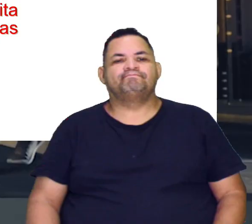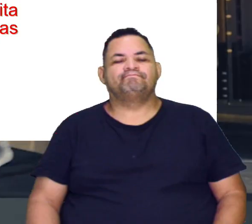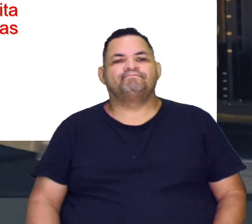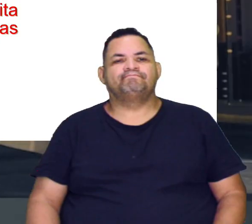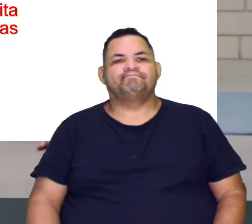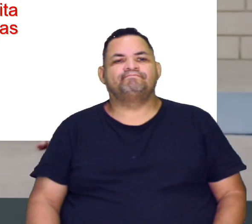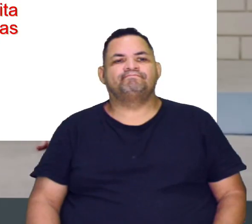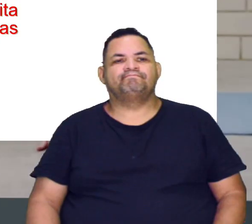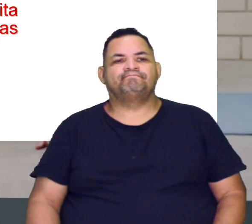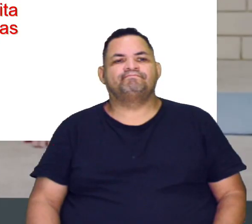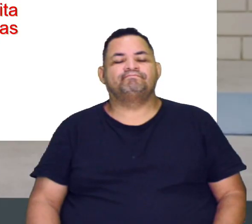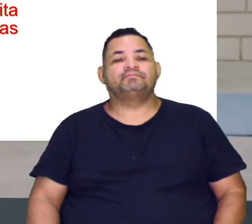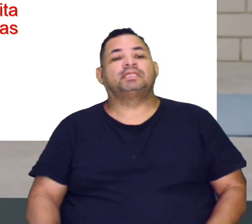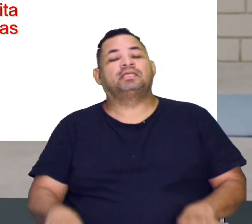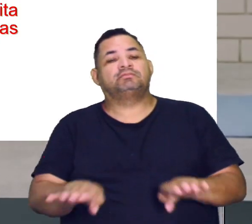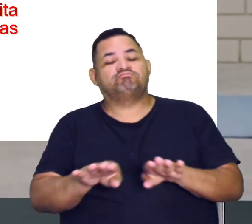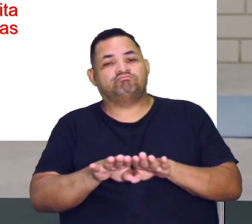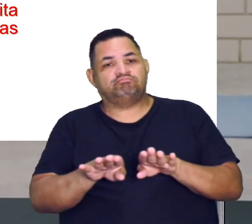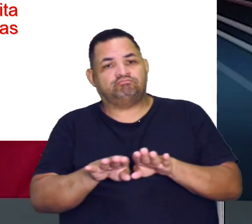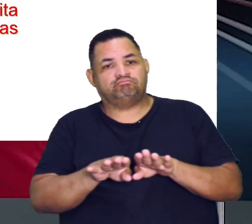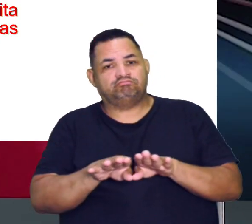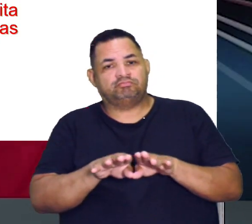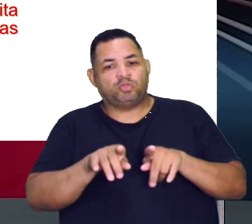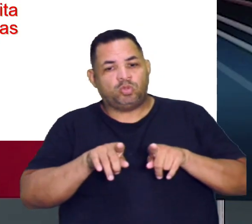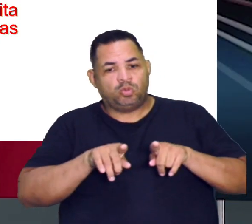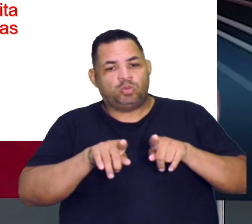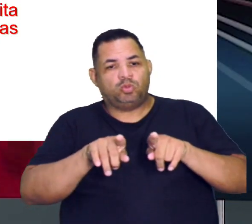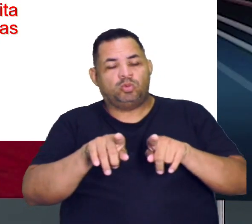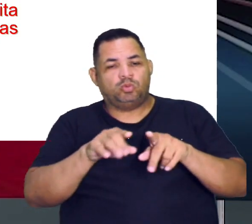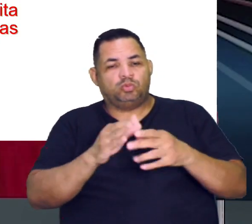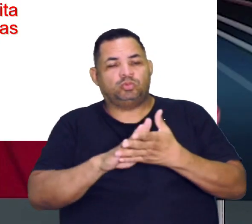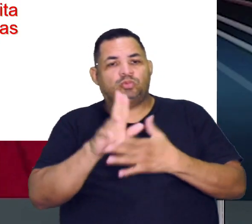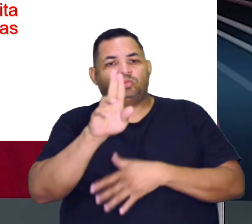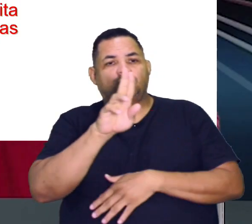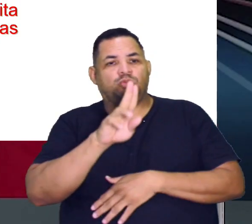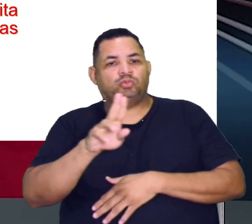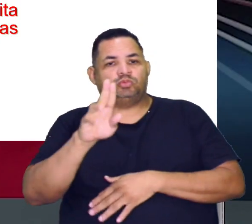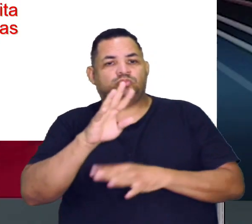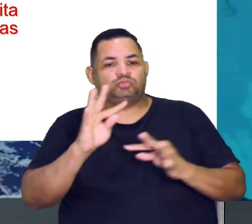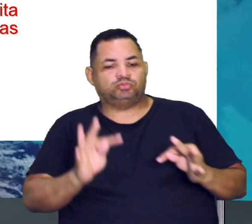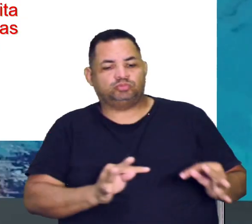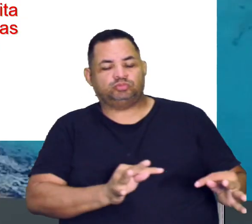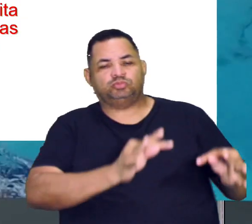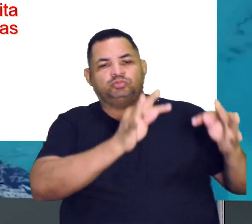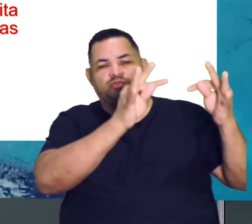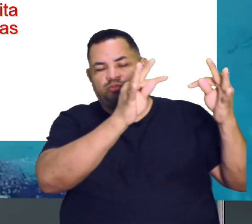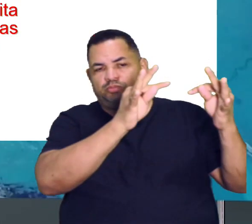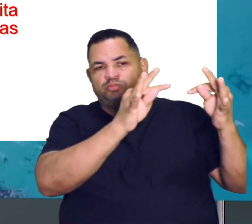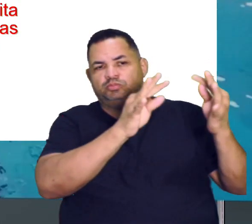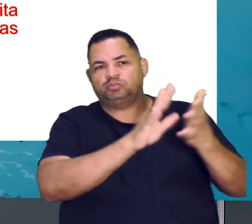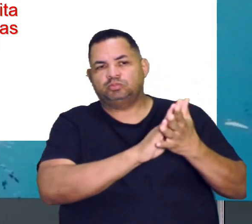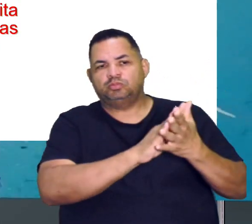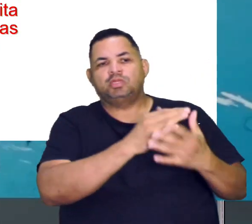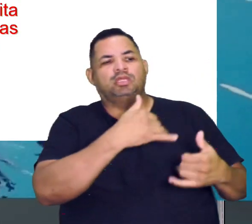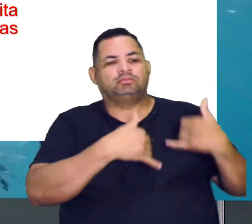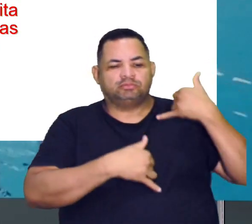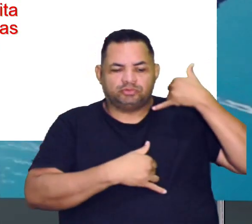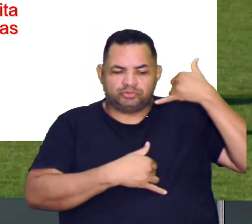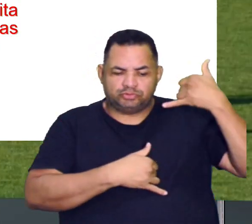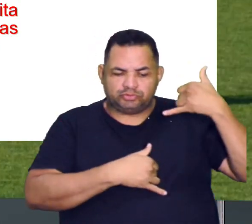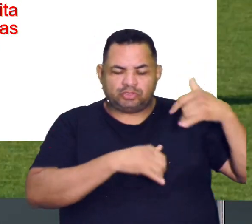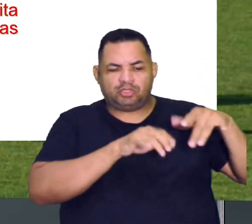então, ao mesmo tempo, né, que o uso intensivo aí dessa tecnologia, como os celulares e